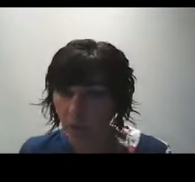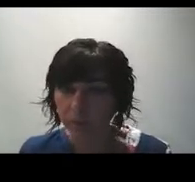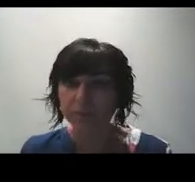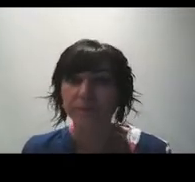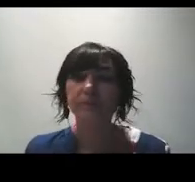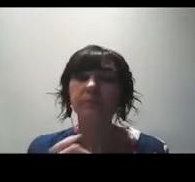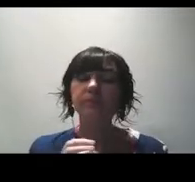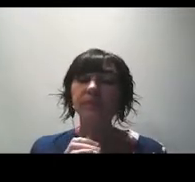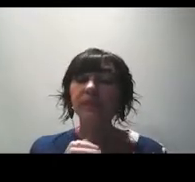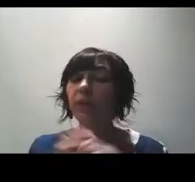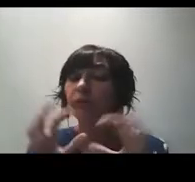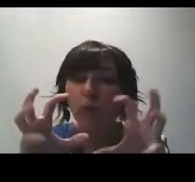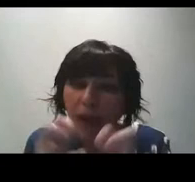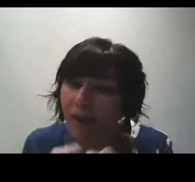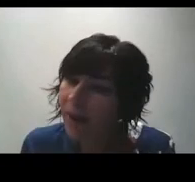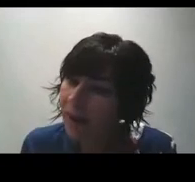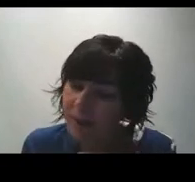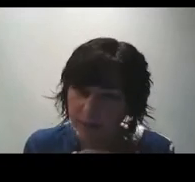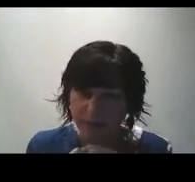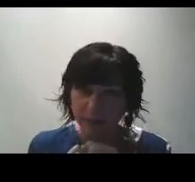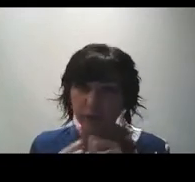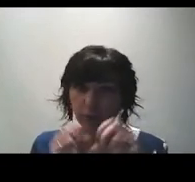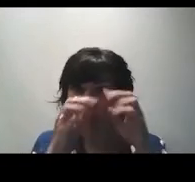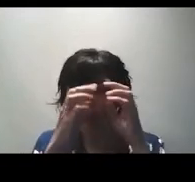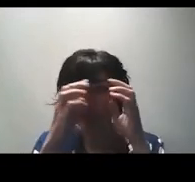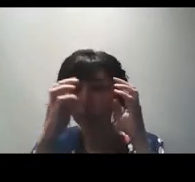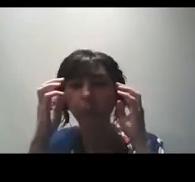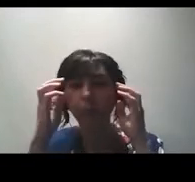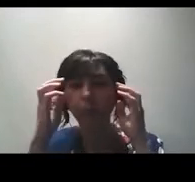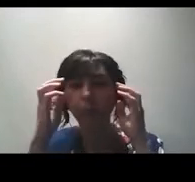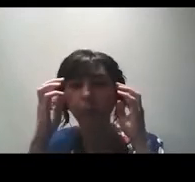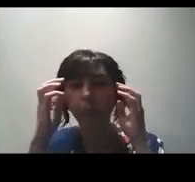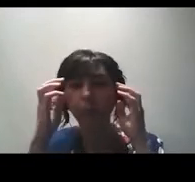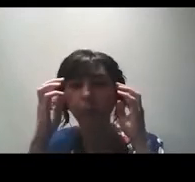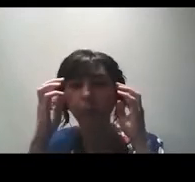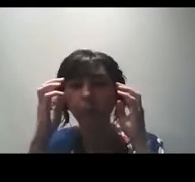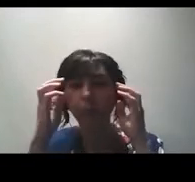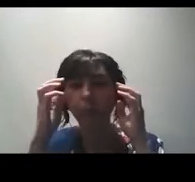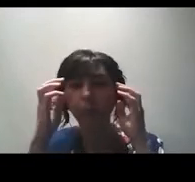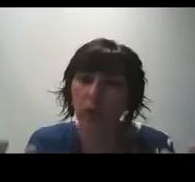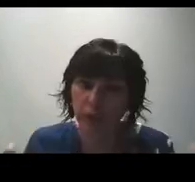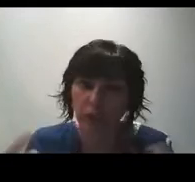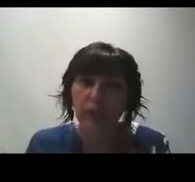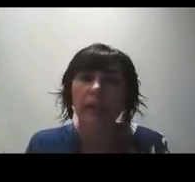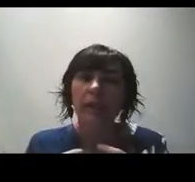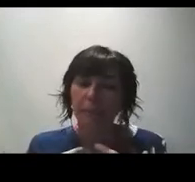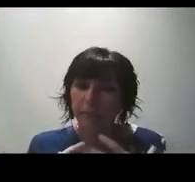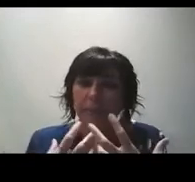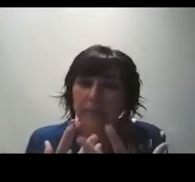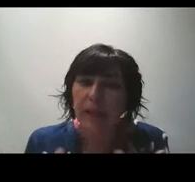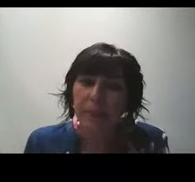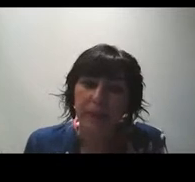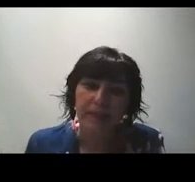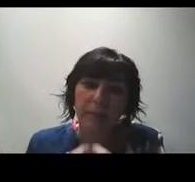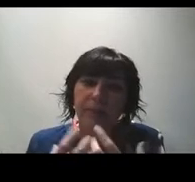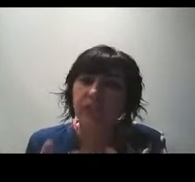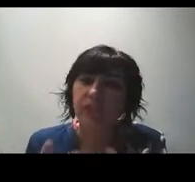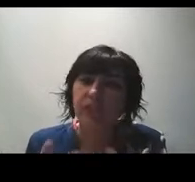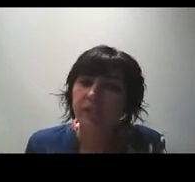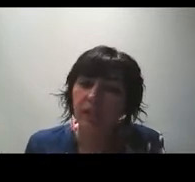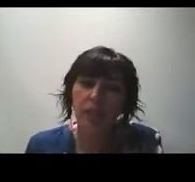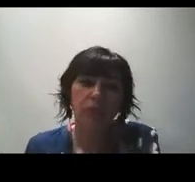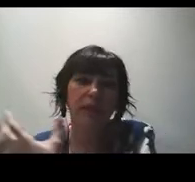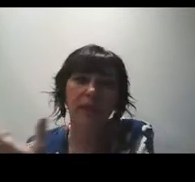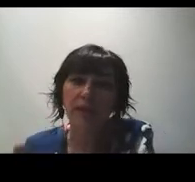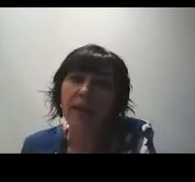Impacto social Oi e eu fico agarrada nesse filtro mínimo eles dão esse norte né para quem